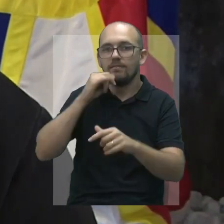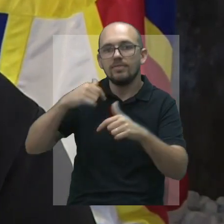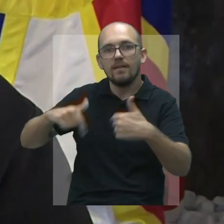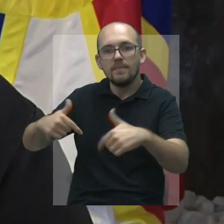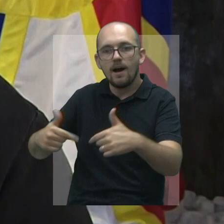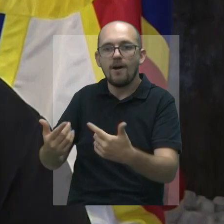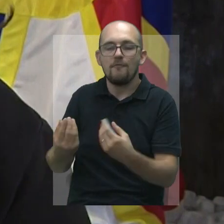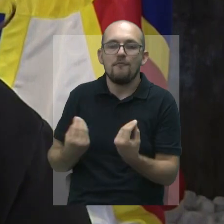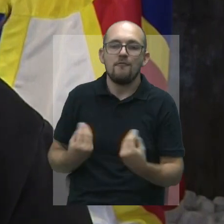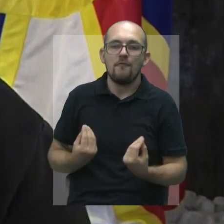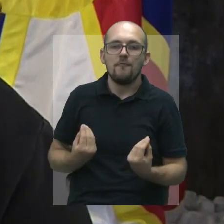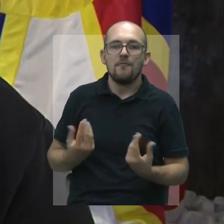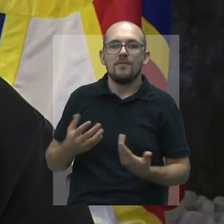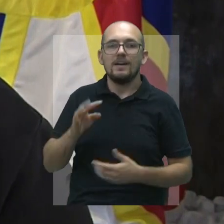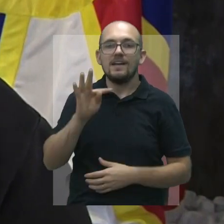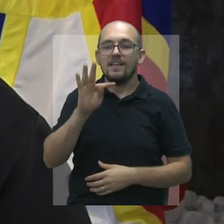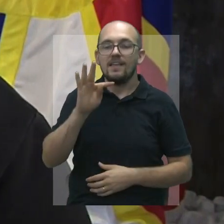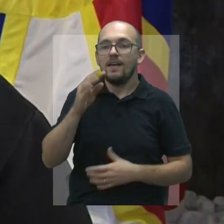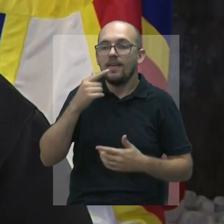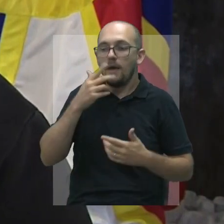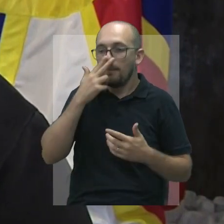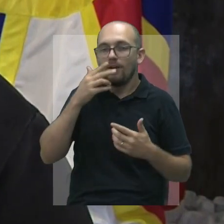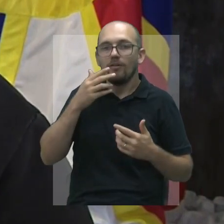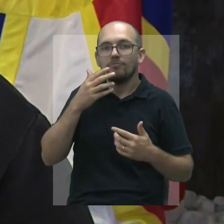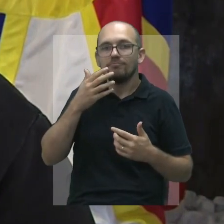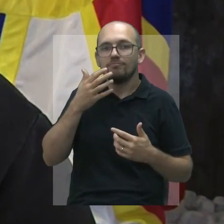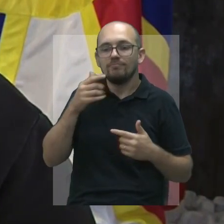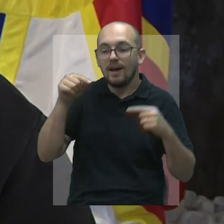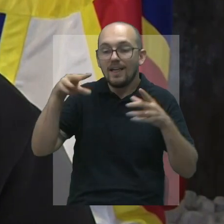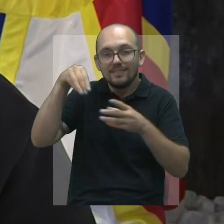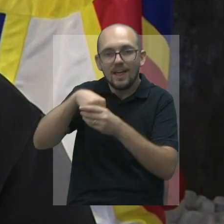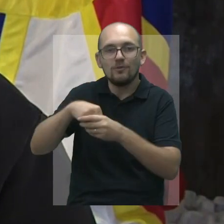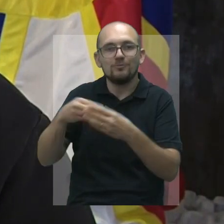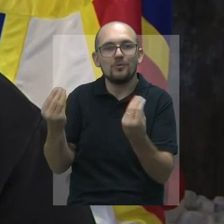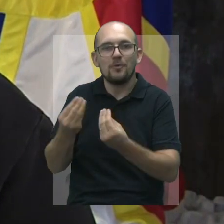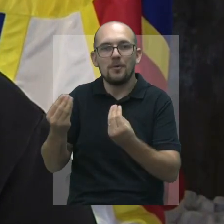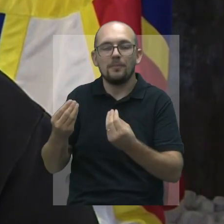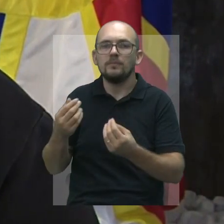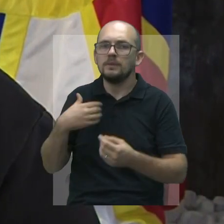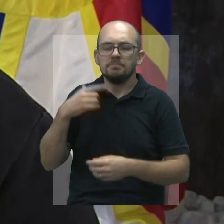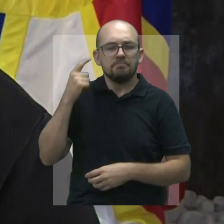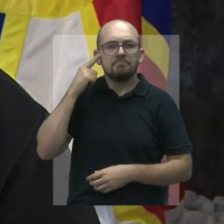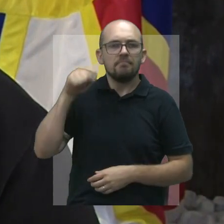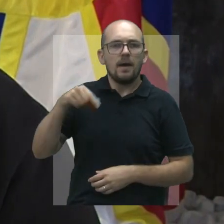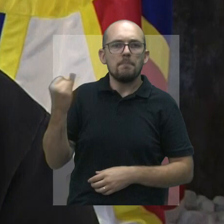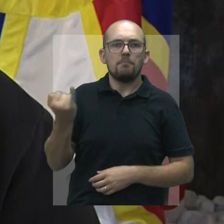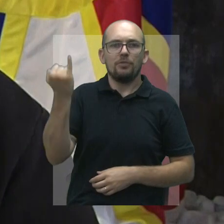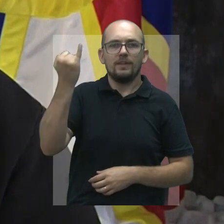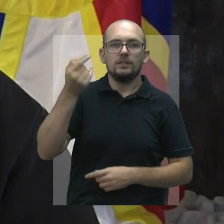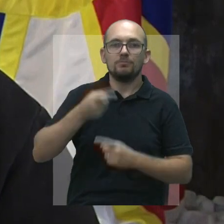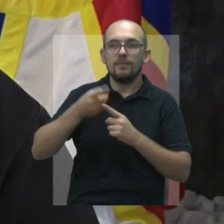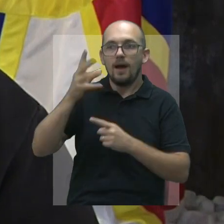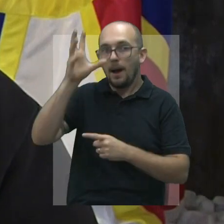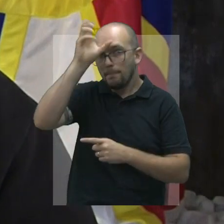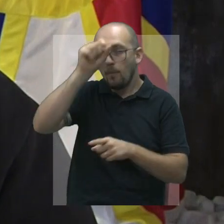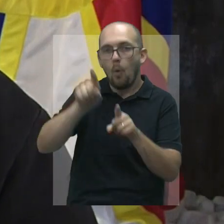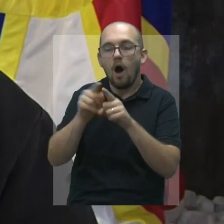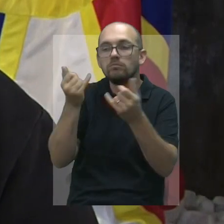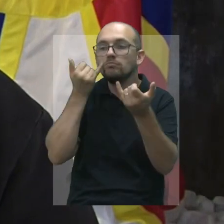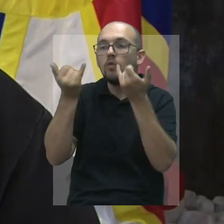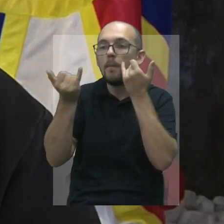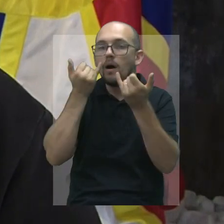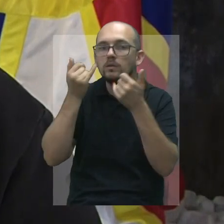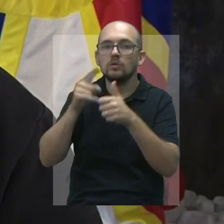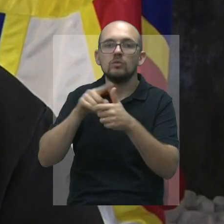como funciona estar aqui dentro, estar nesse ramo. E eu acho que é uma atividade de extrema importância, porque a gente aprende a se formar e a gente